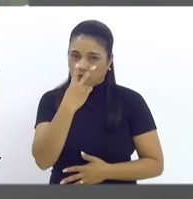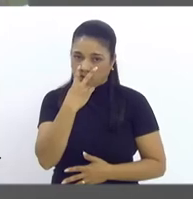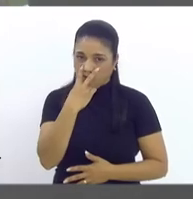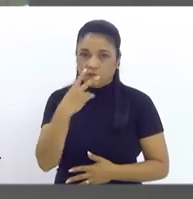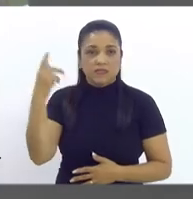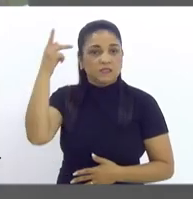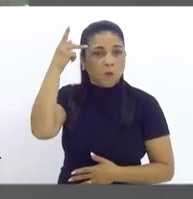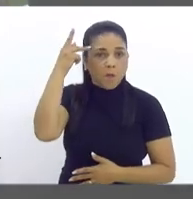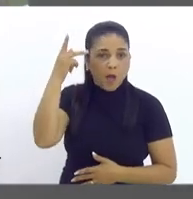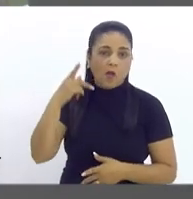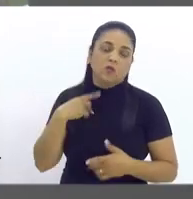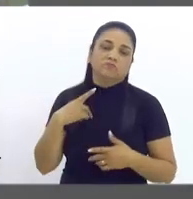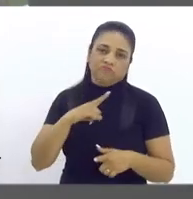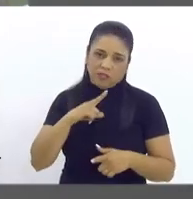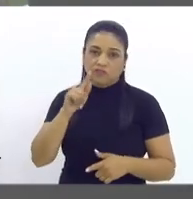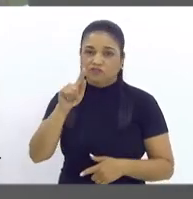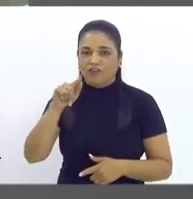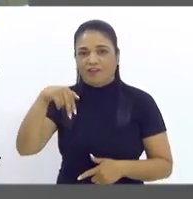GNV.